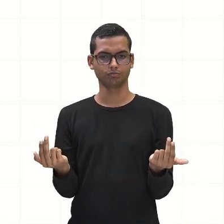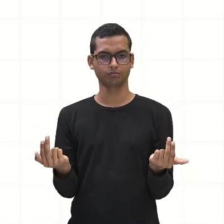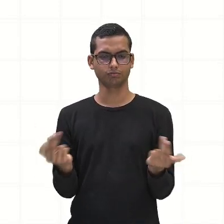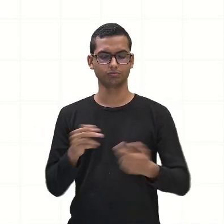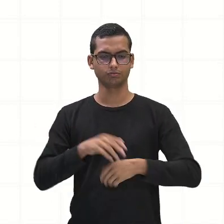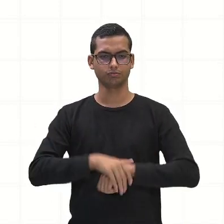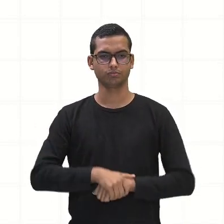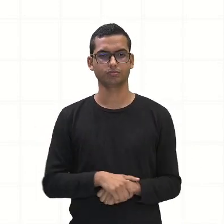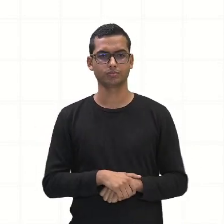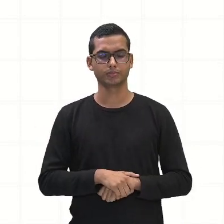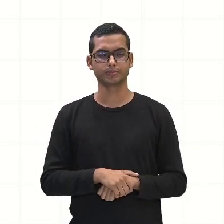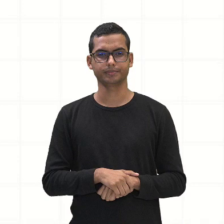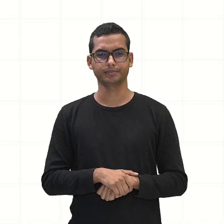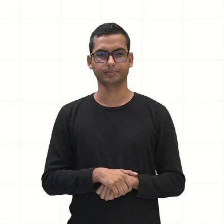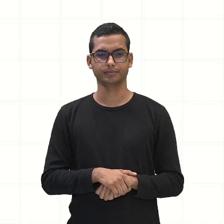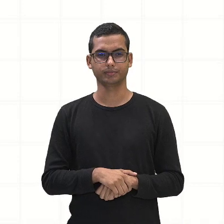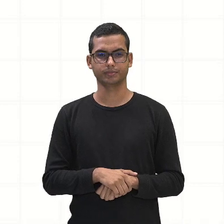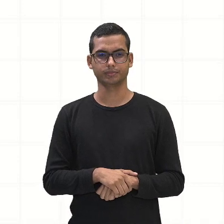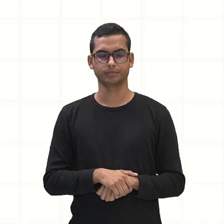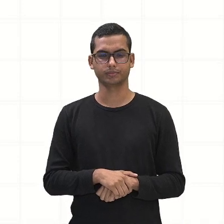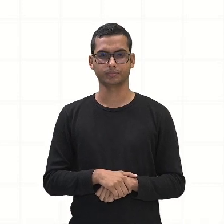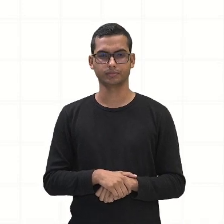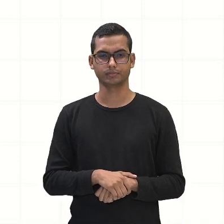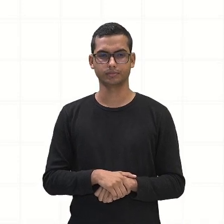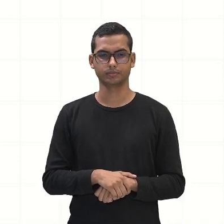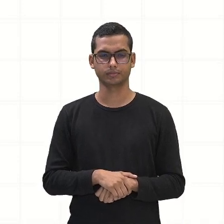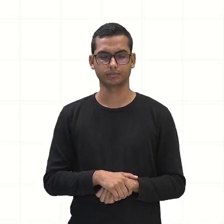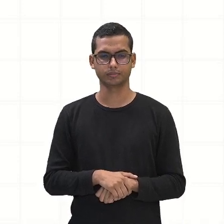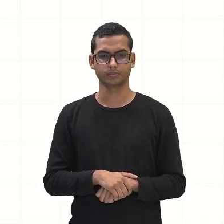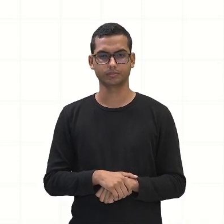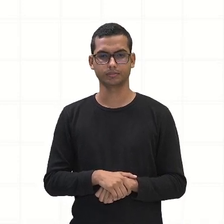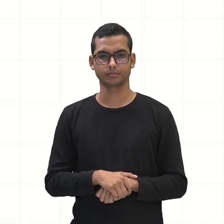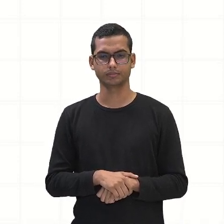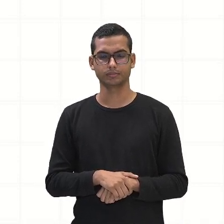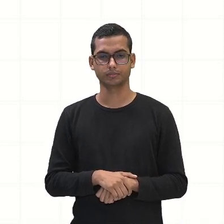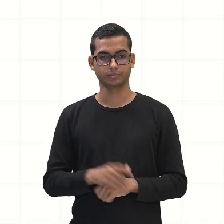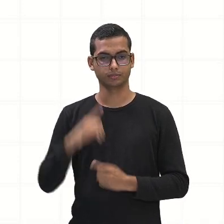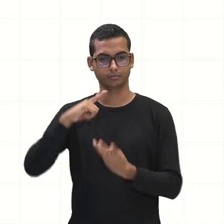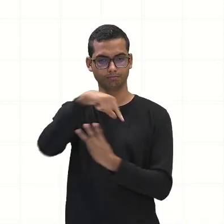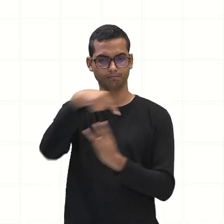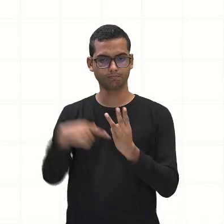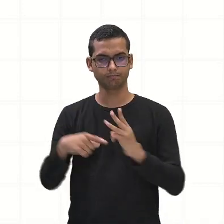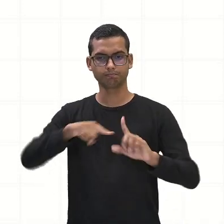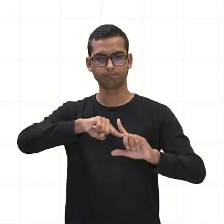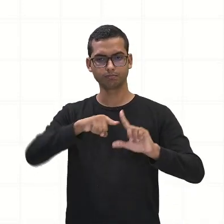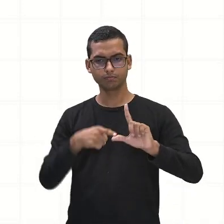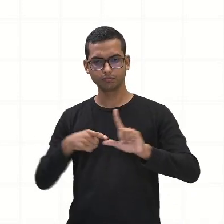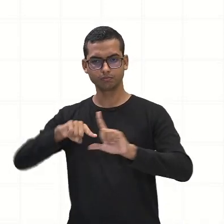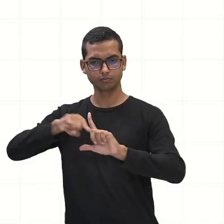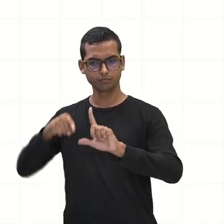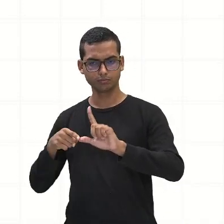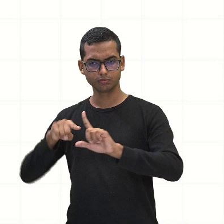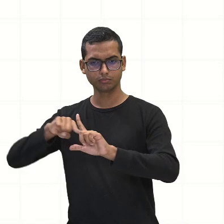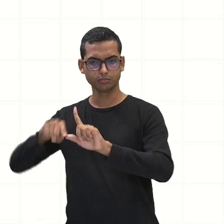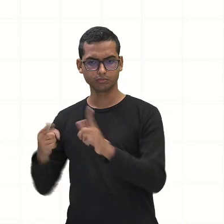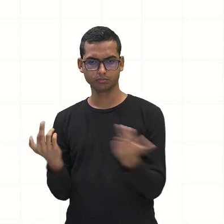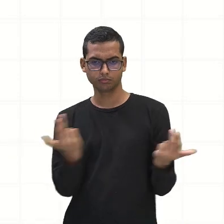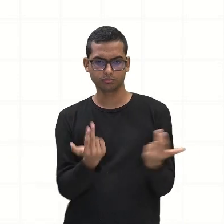terceiro provavelmente também vai ter que ser igual. Então, se eu tenho 3 ângulos iguais, então os